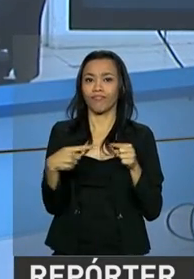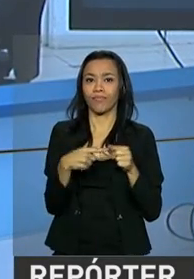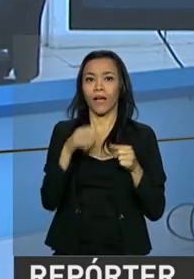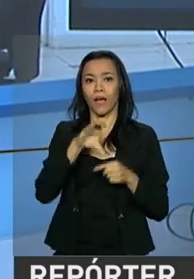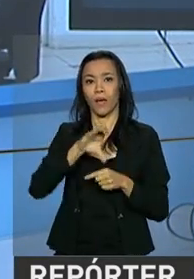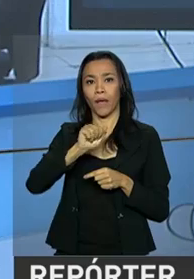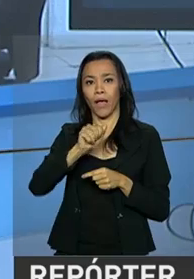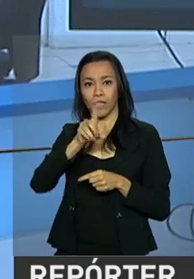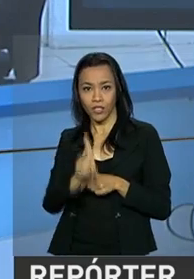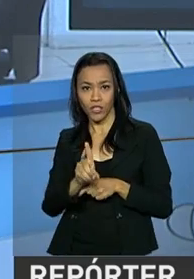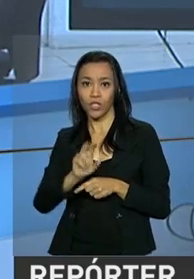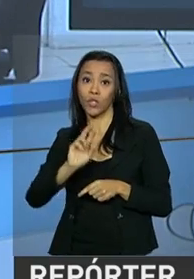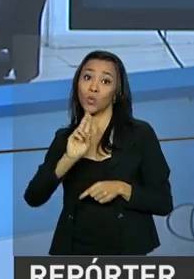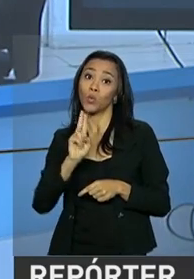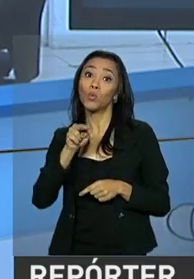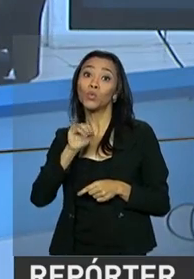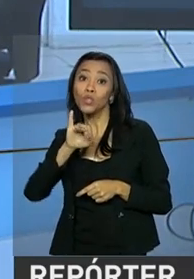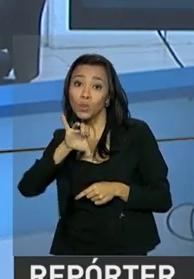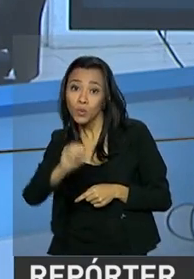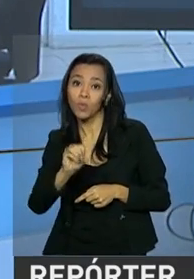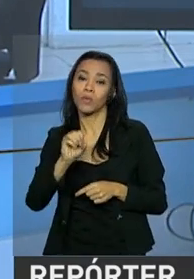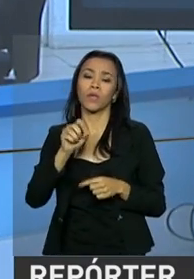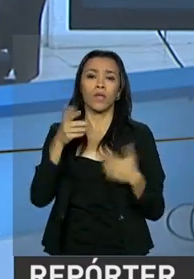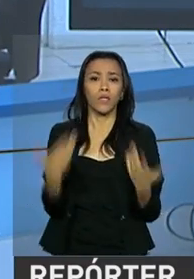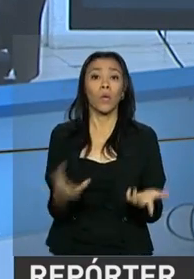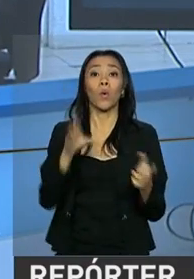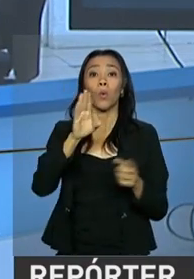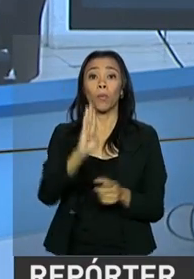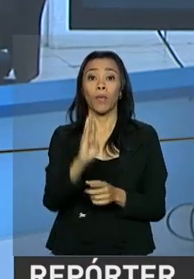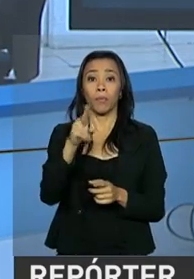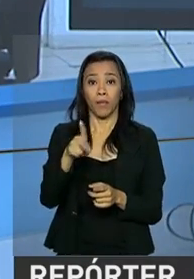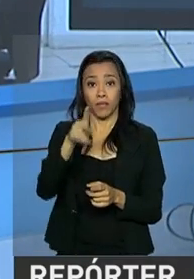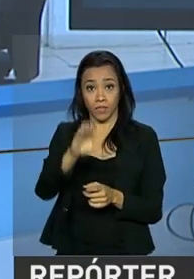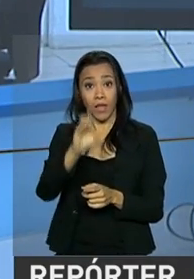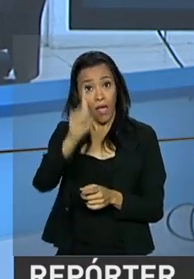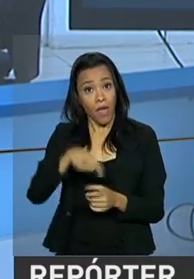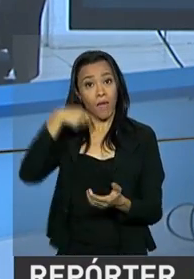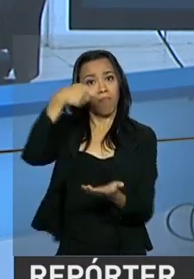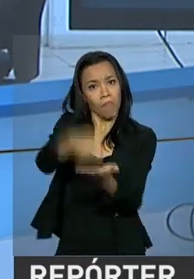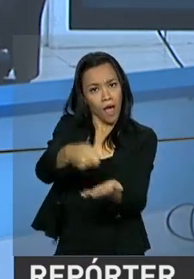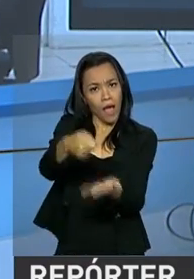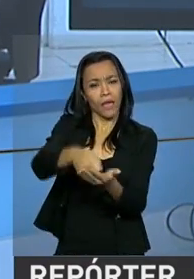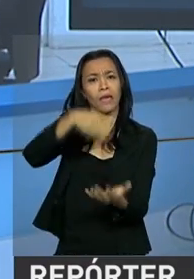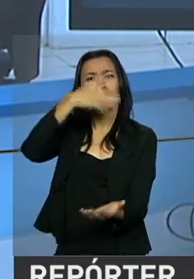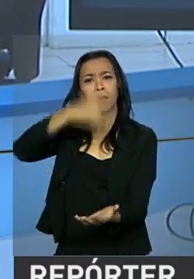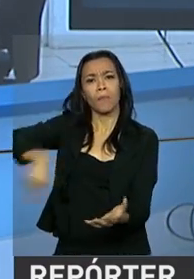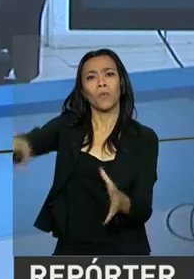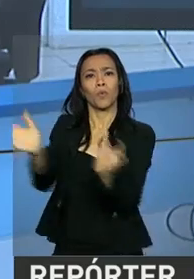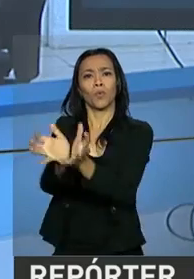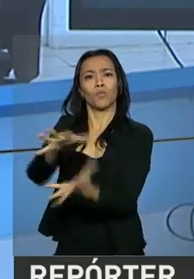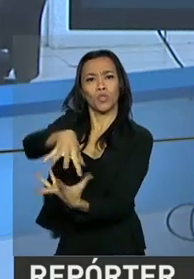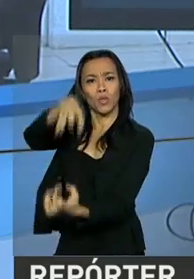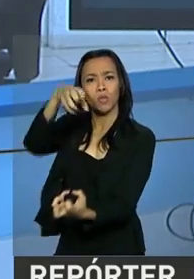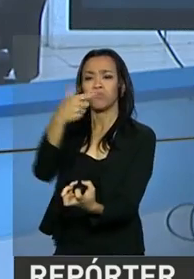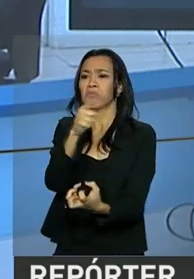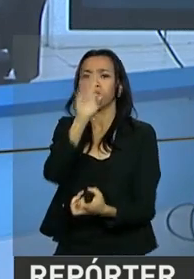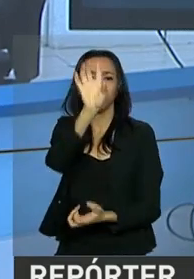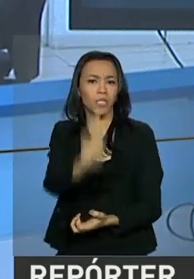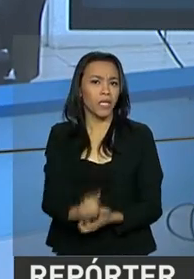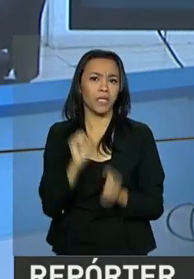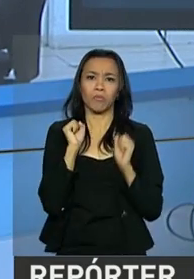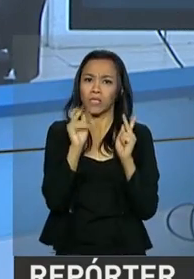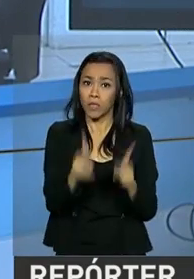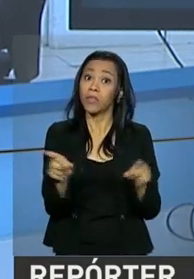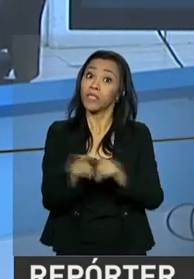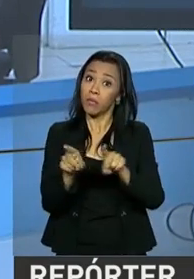programas sociais do governo federal o CAD único o BPC é pago aos idosos que não têm direito a aposentadoria e as pessoas